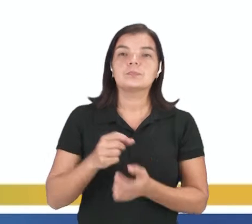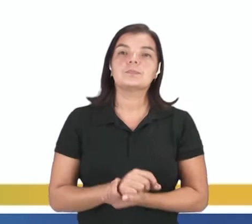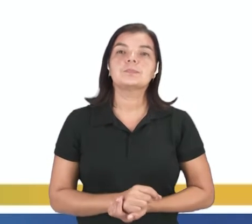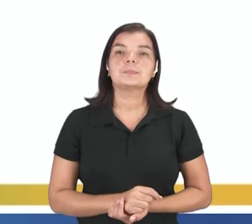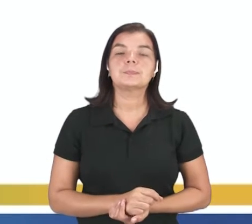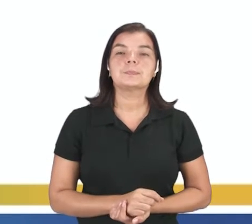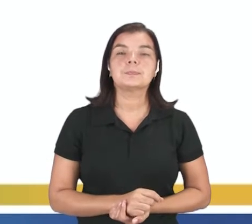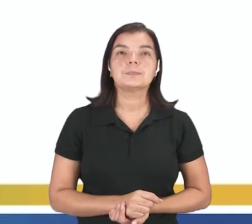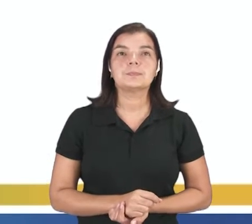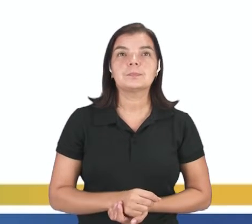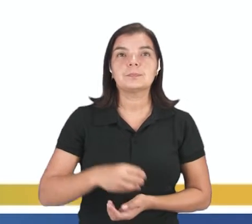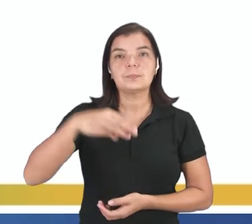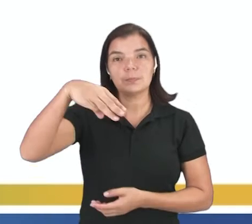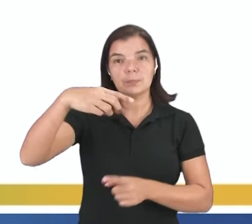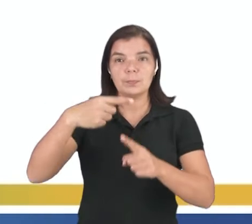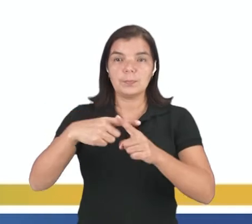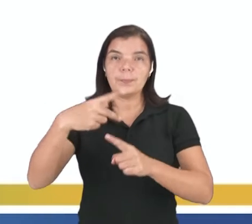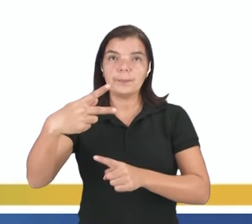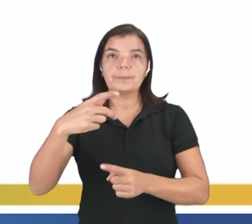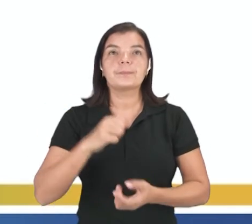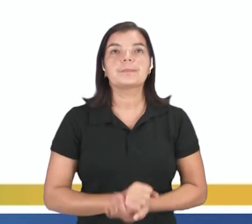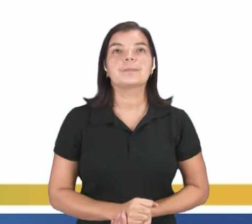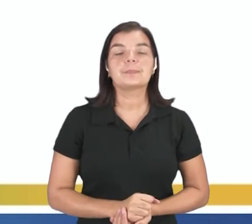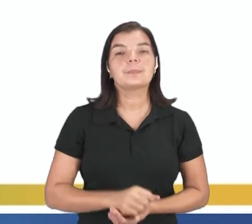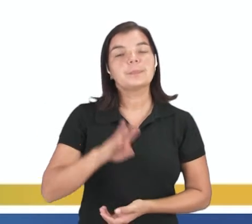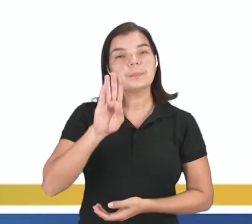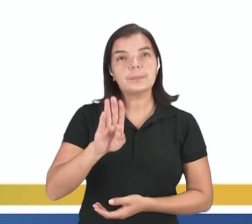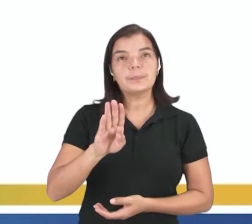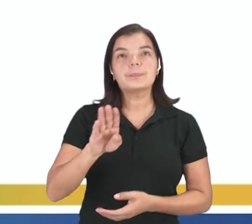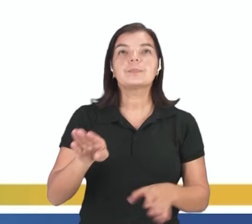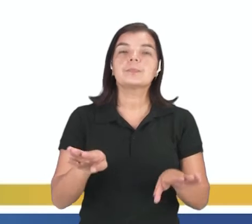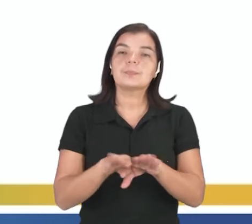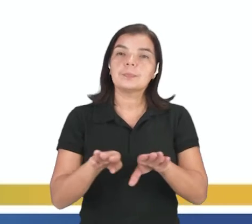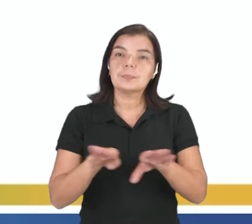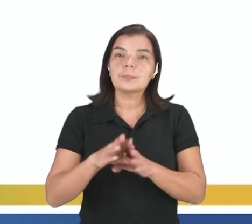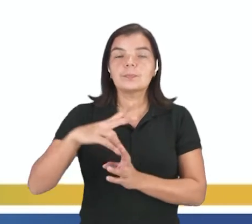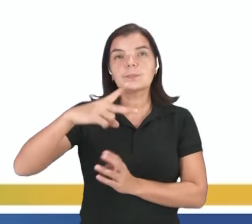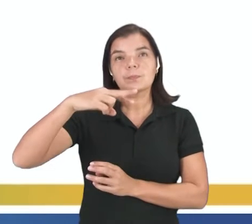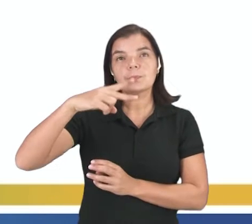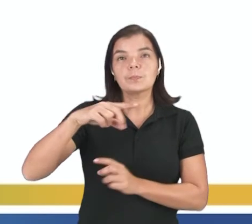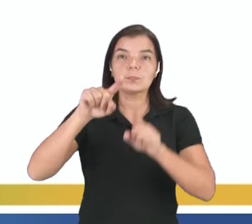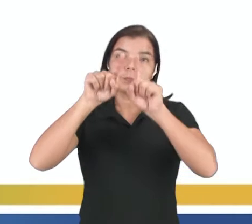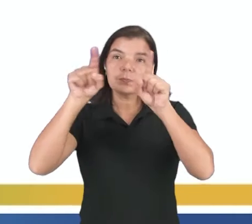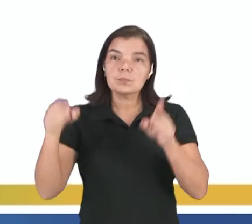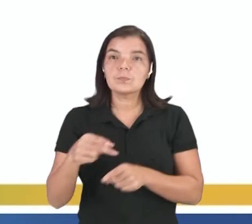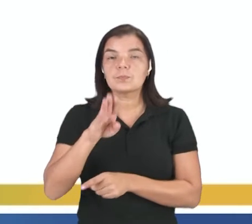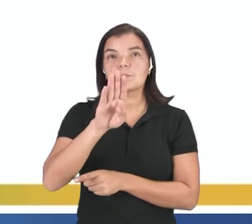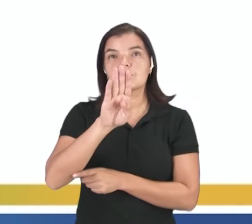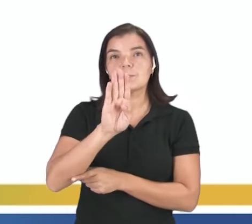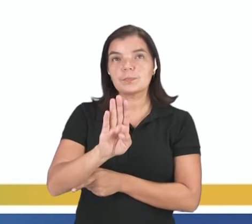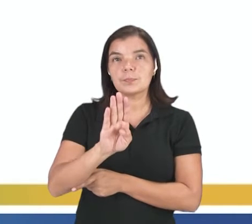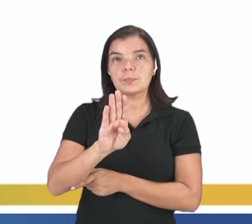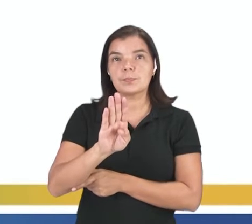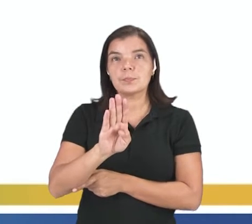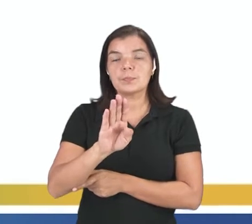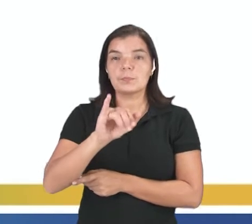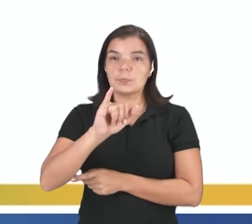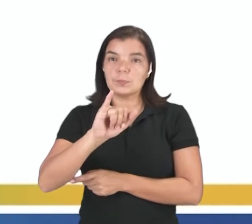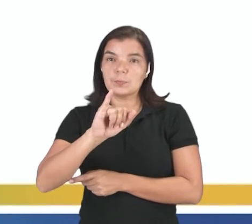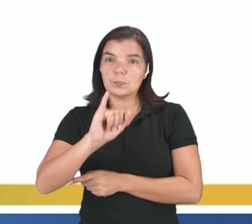e M por P, e B, matriz B, com os elementos